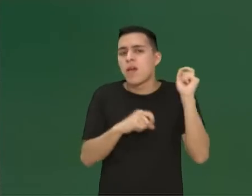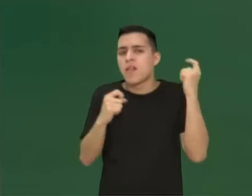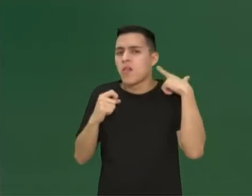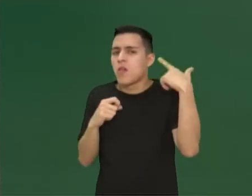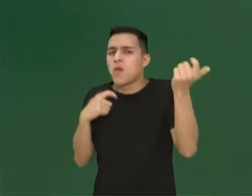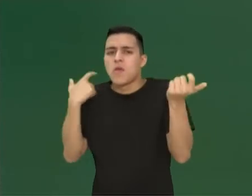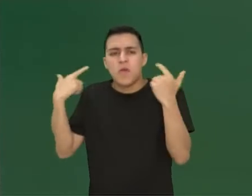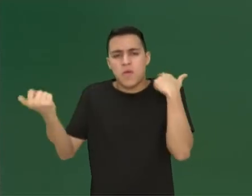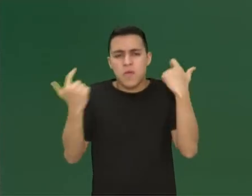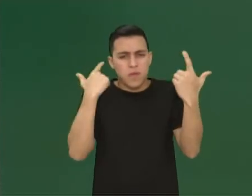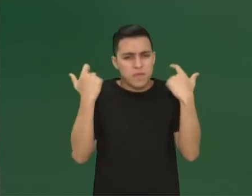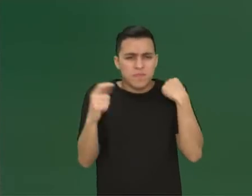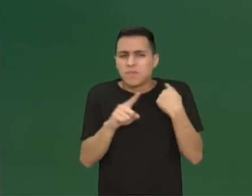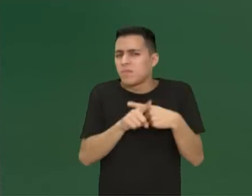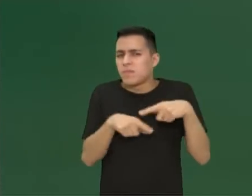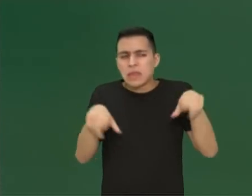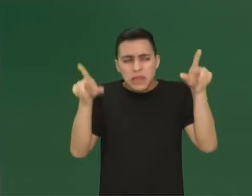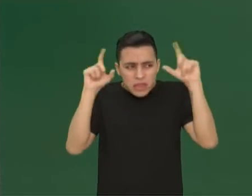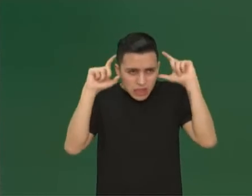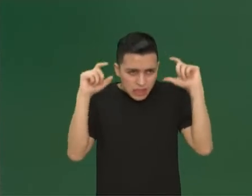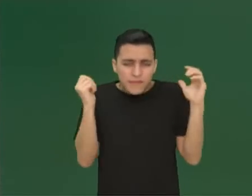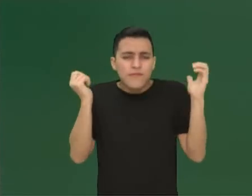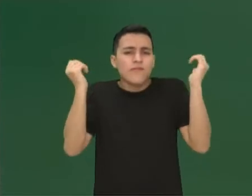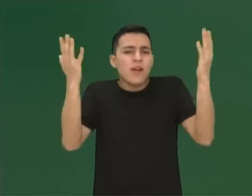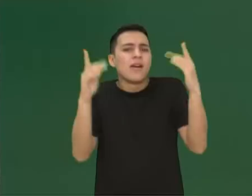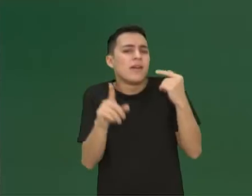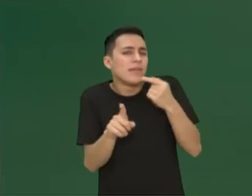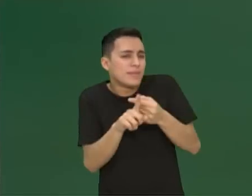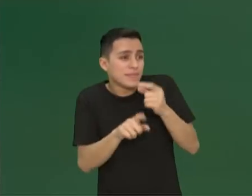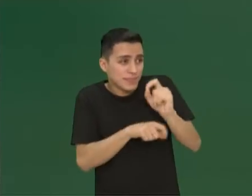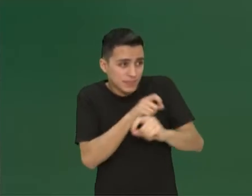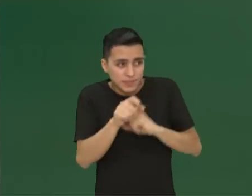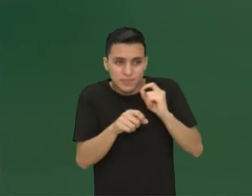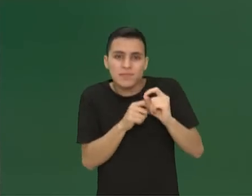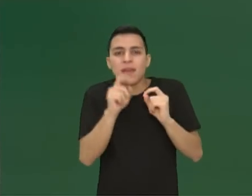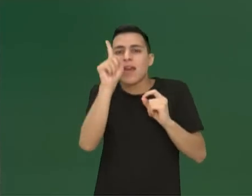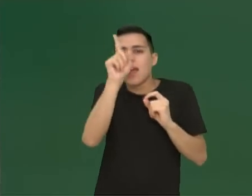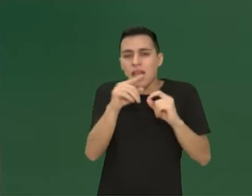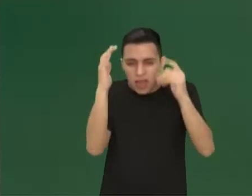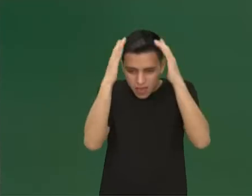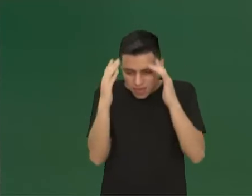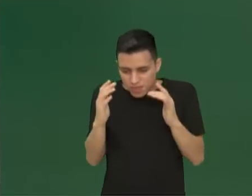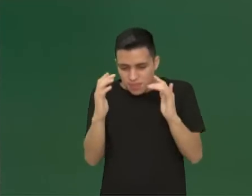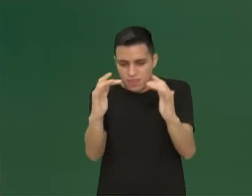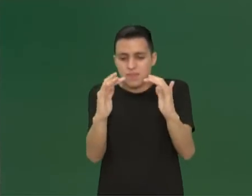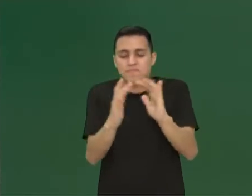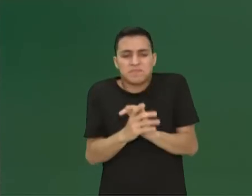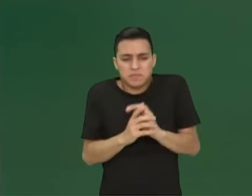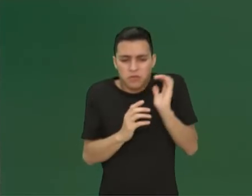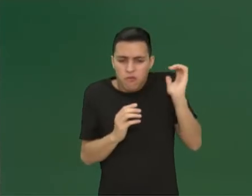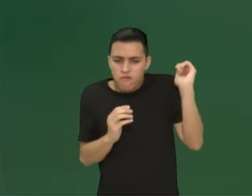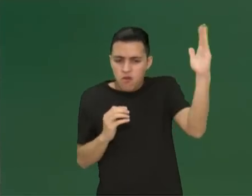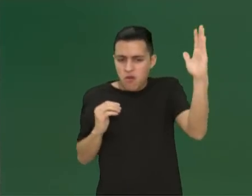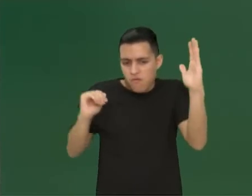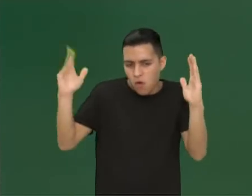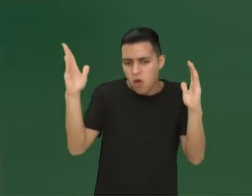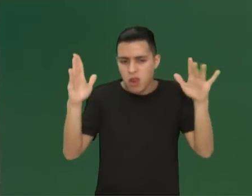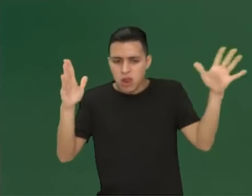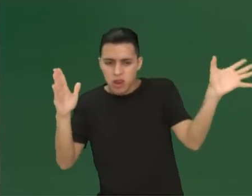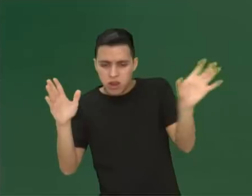sons. Então, por que que eles são externos? Porque eles trazem informações, eles captam